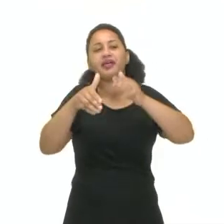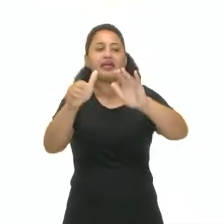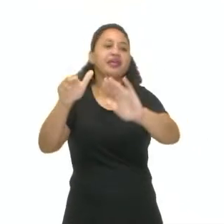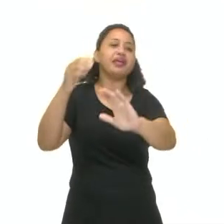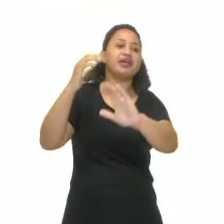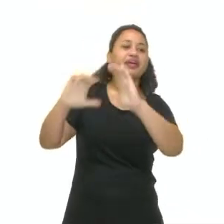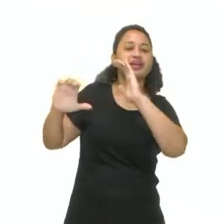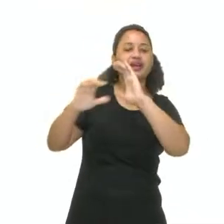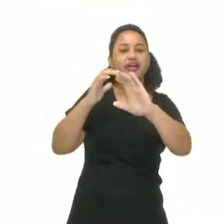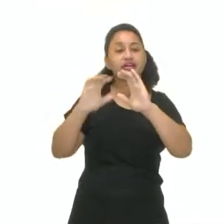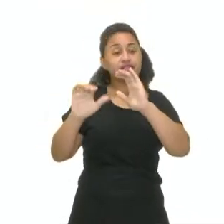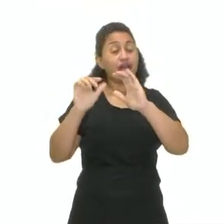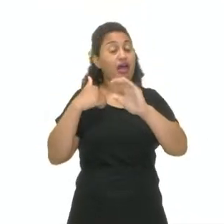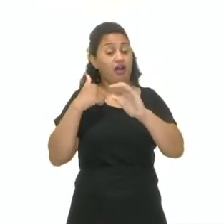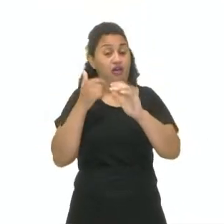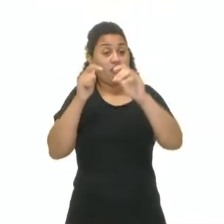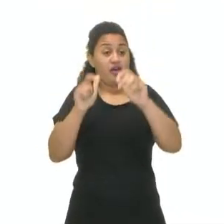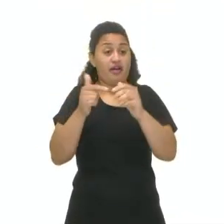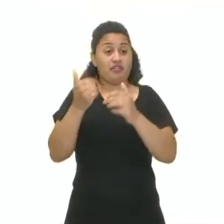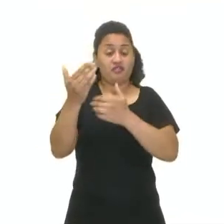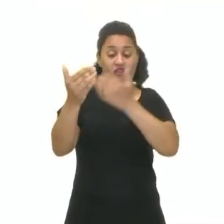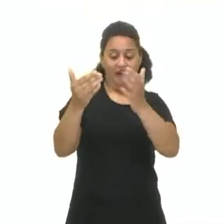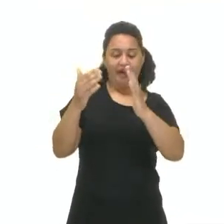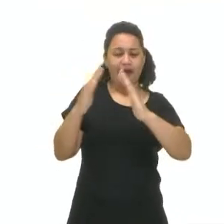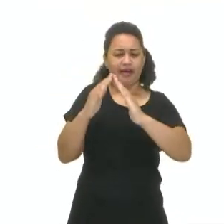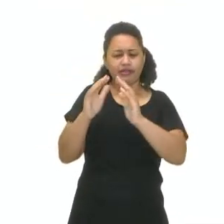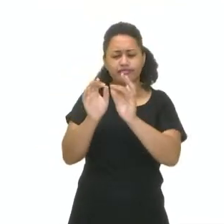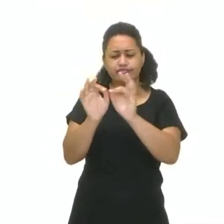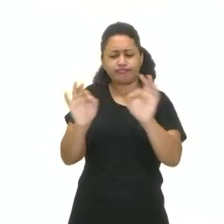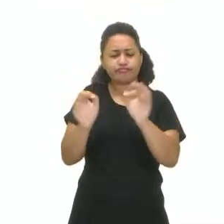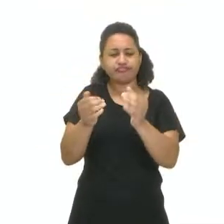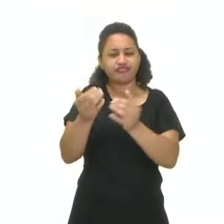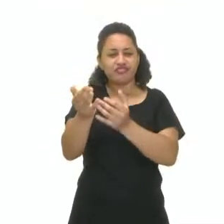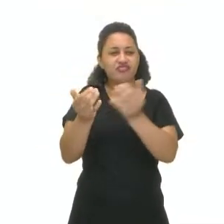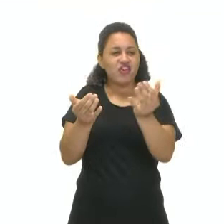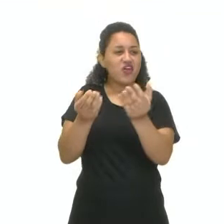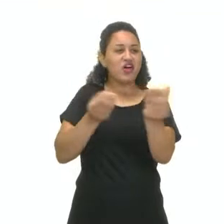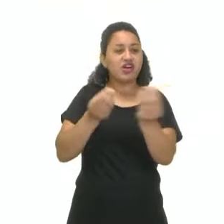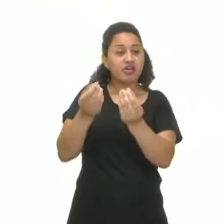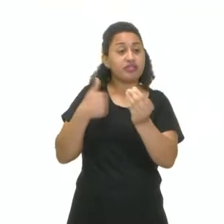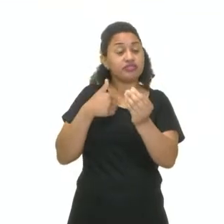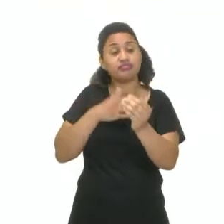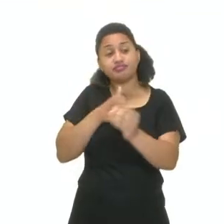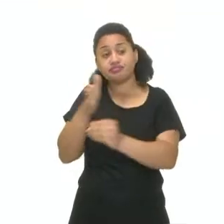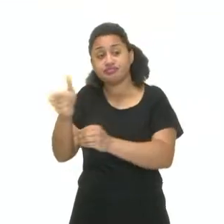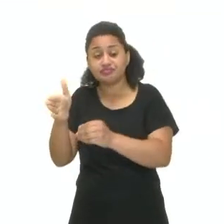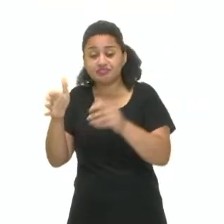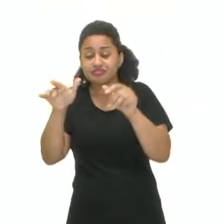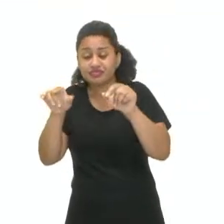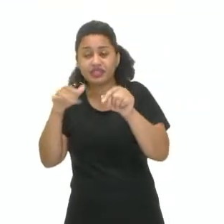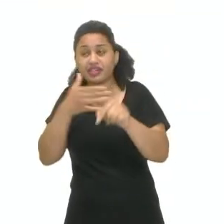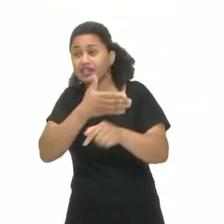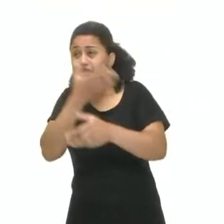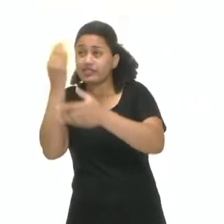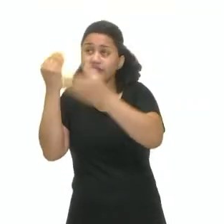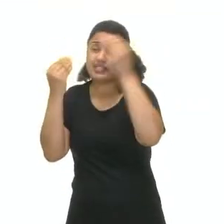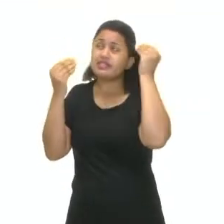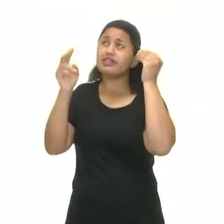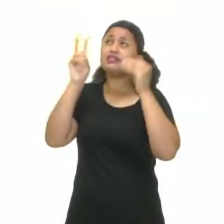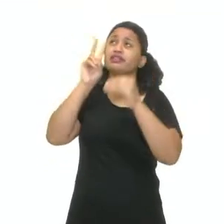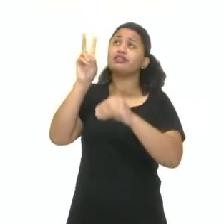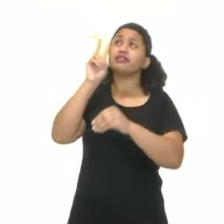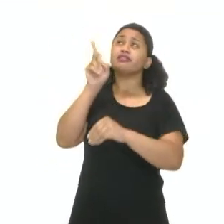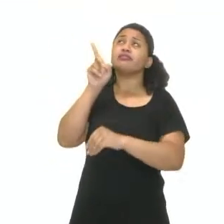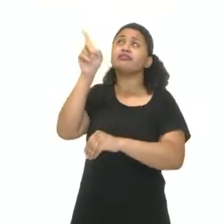cantar, o exterior da pobre choupana, né, para o interior do velho negro, esquecido pelas lembranças da pátria.